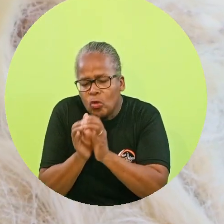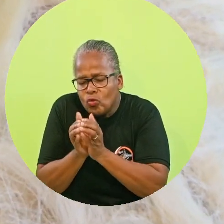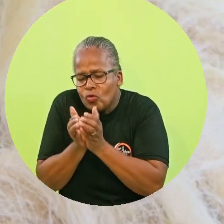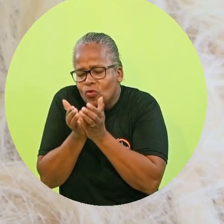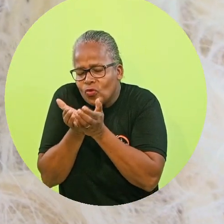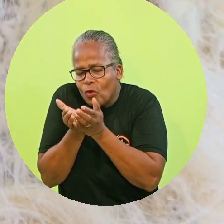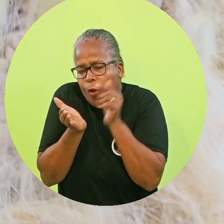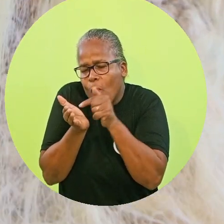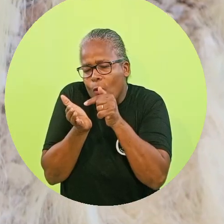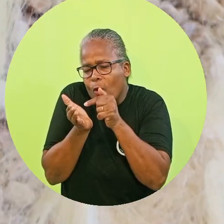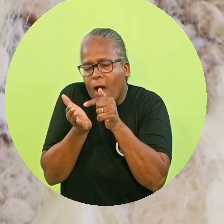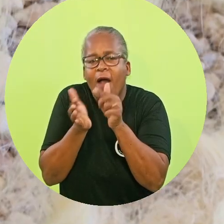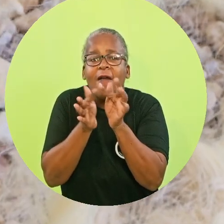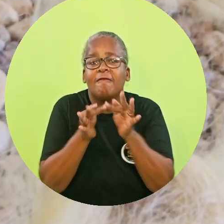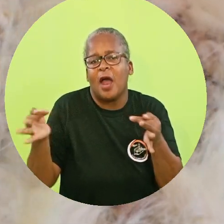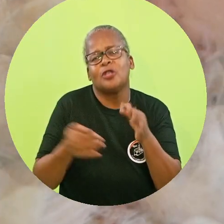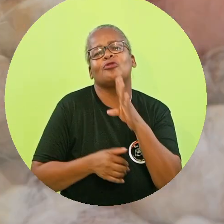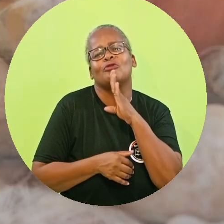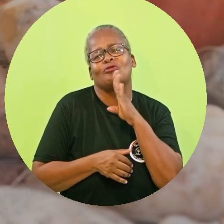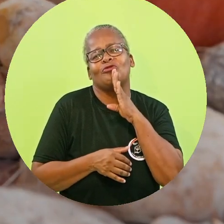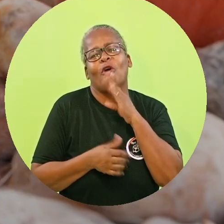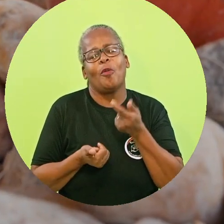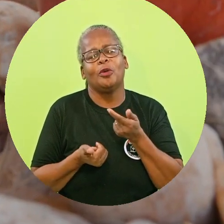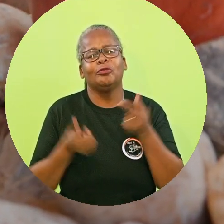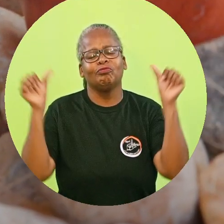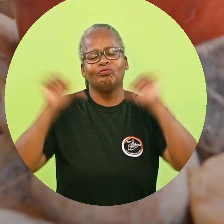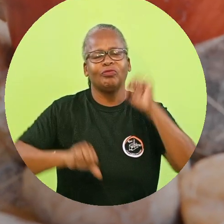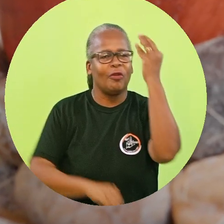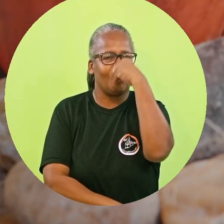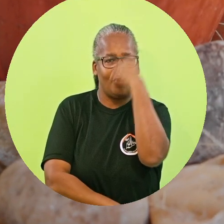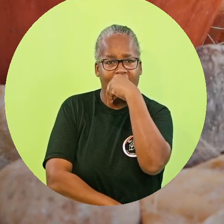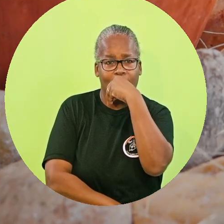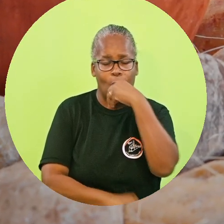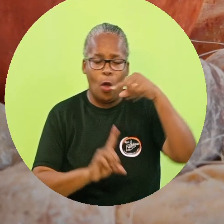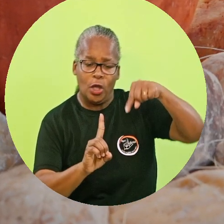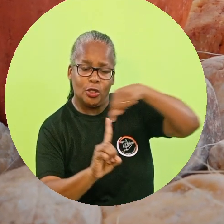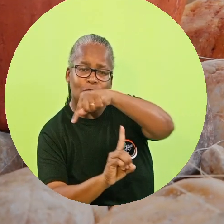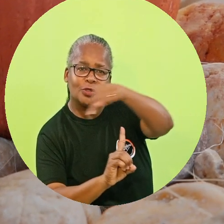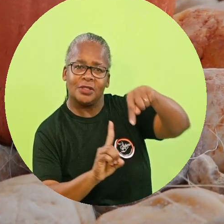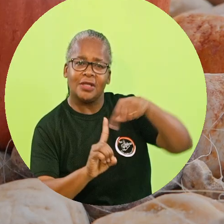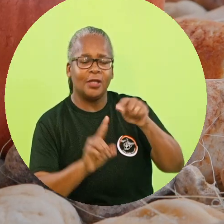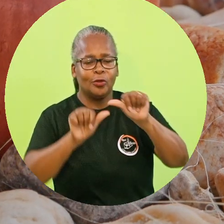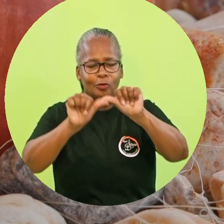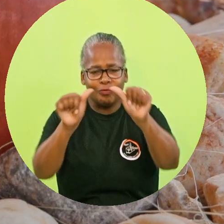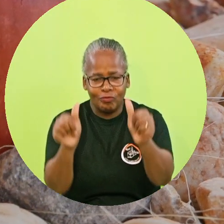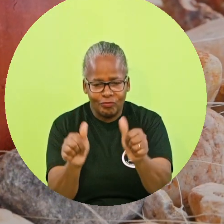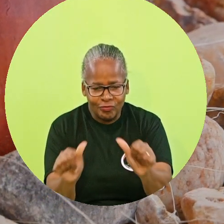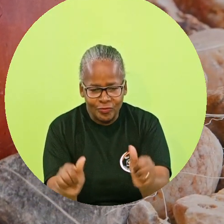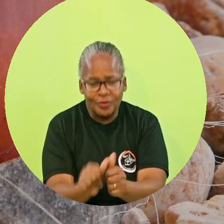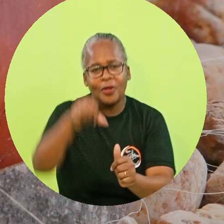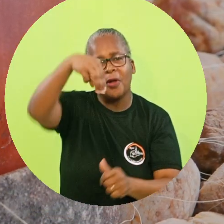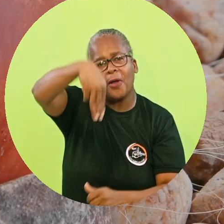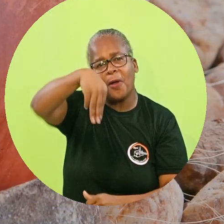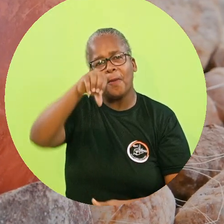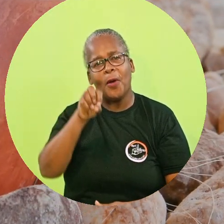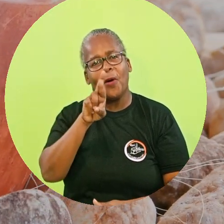limites frágeis de um mundo em colapso. No centro, a moringa, seu vazio ecoando não a falta, mas a memória